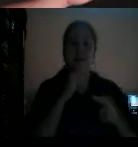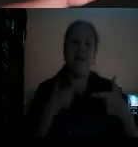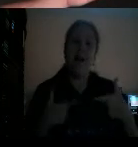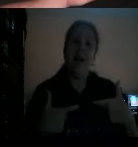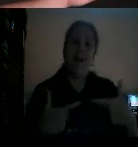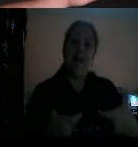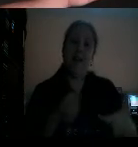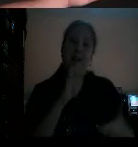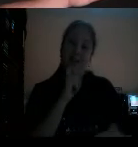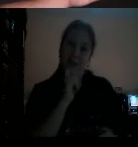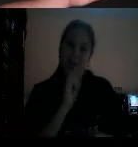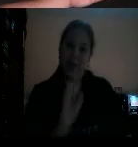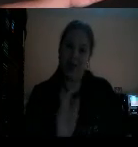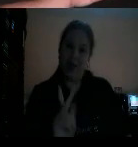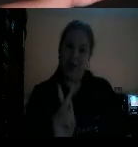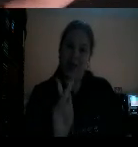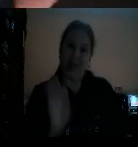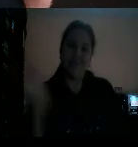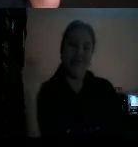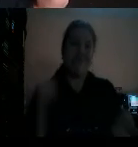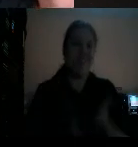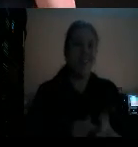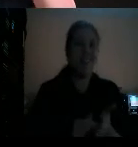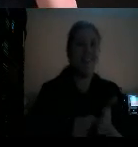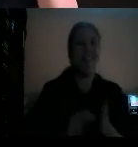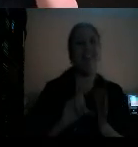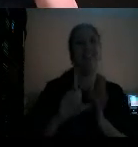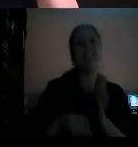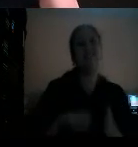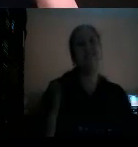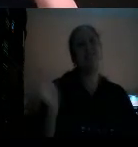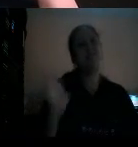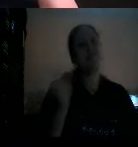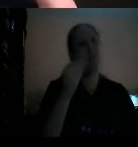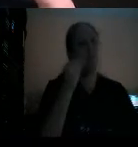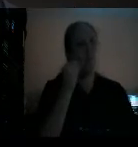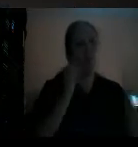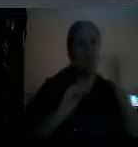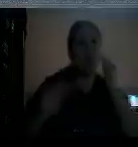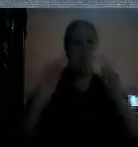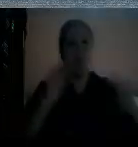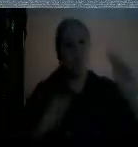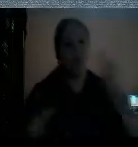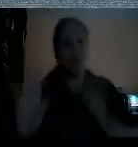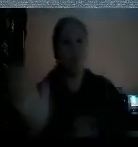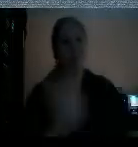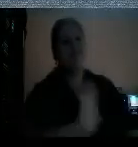lá. Beijo, beijo, beijo. Tchau, tchau, tchau.